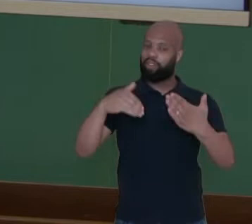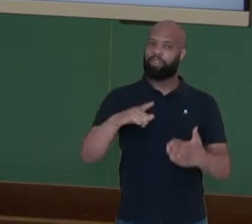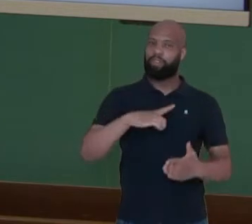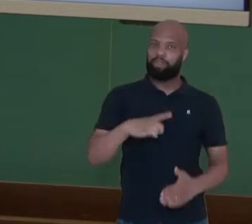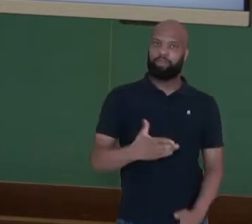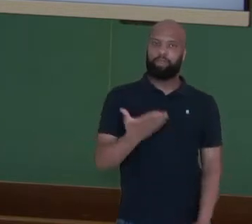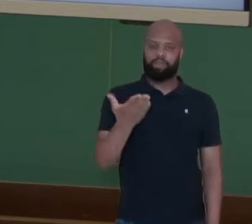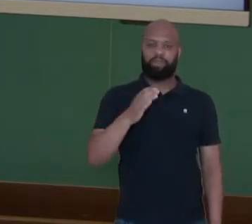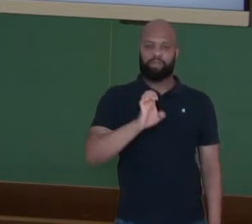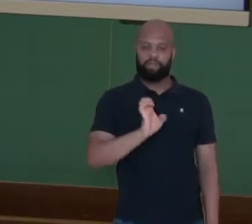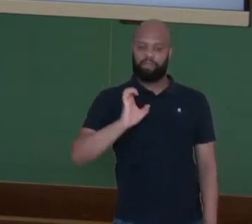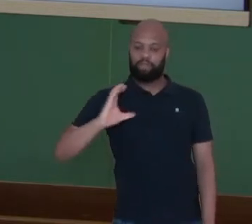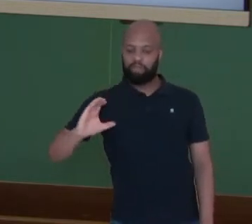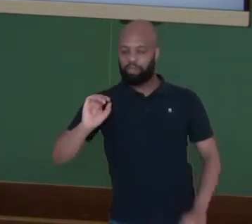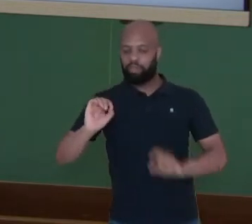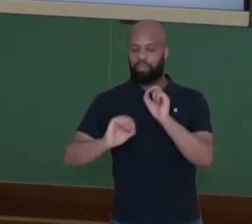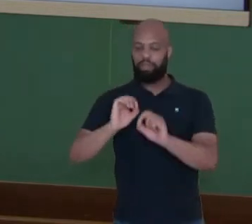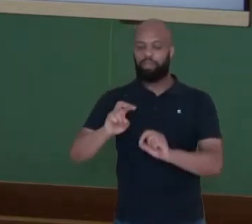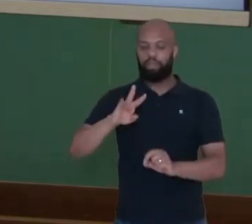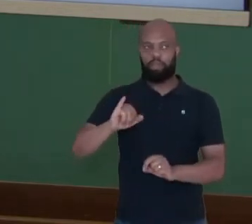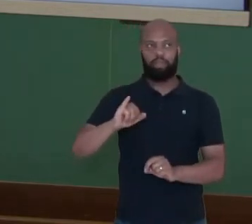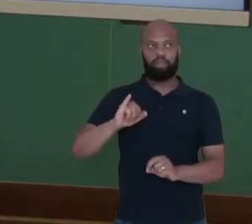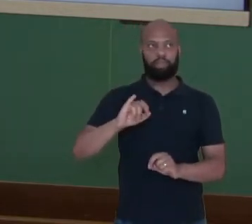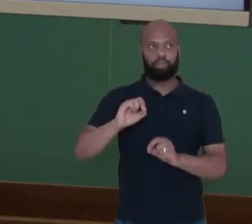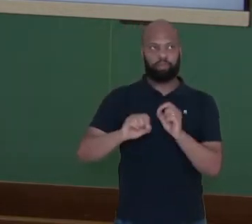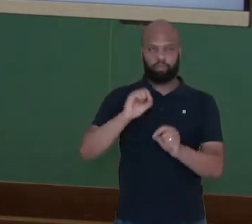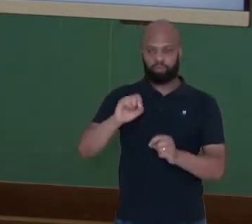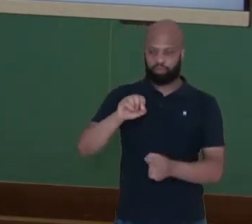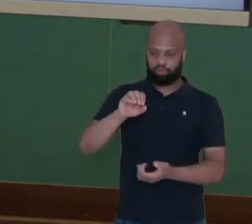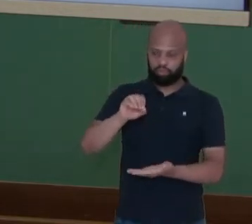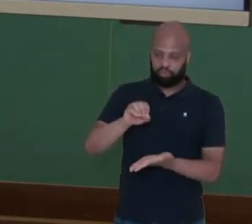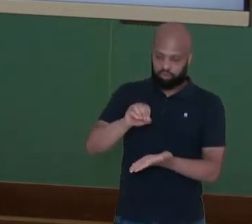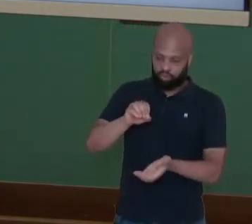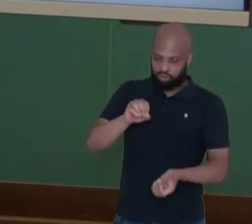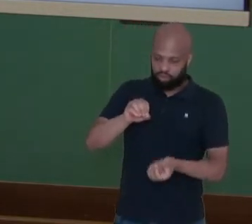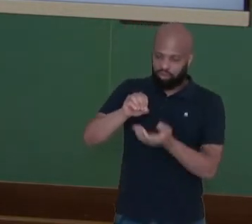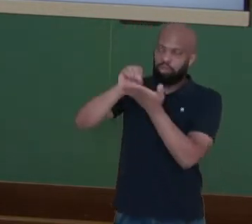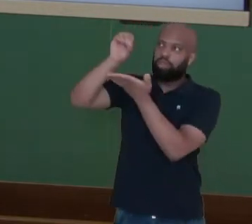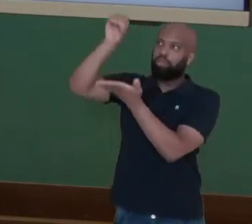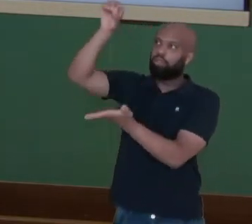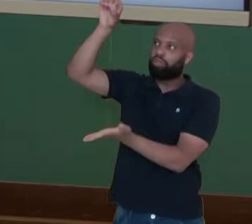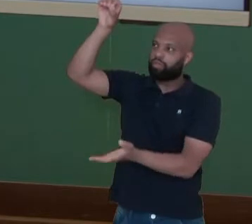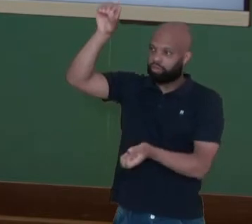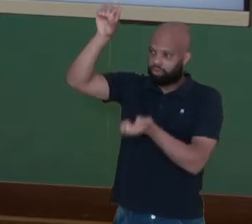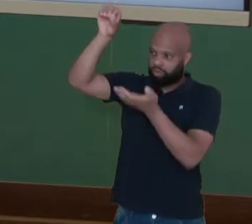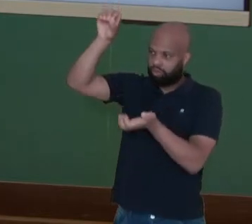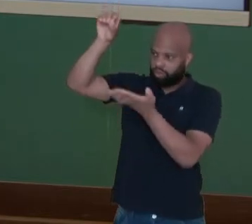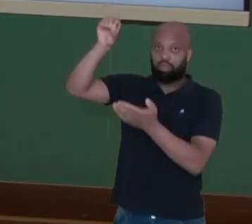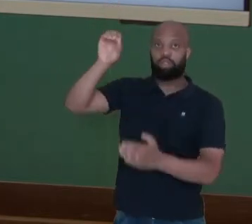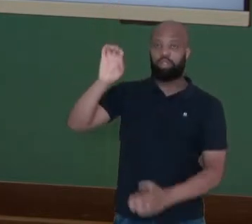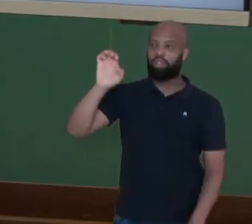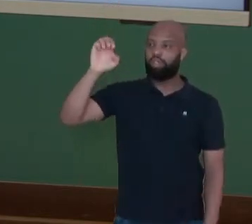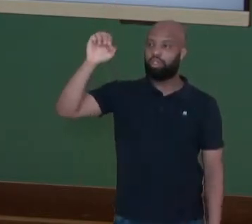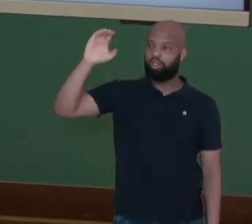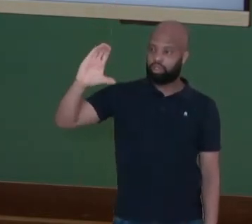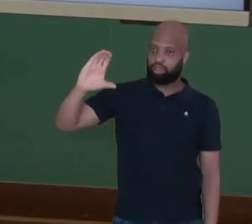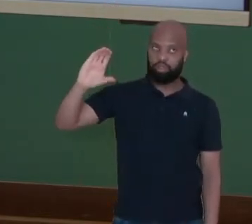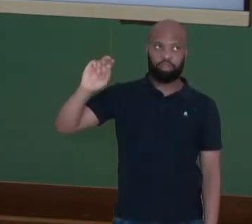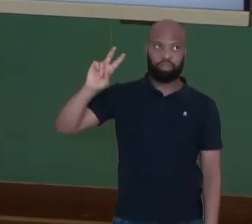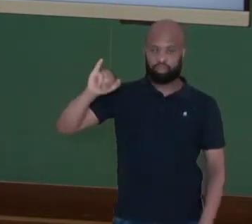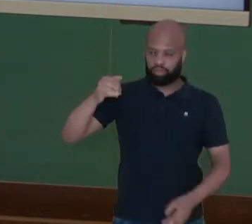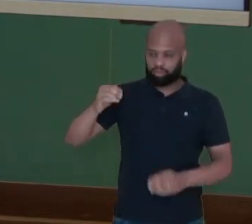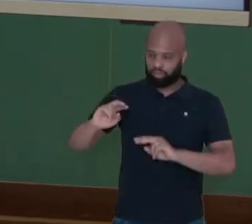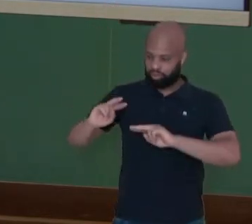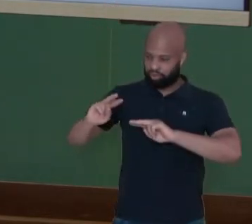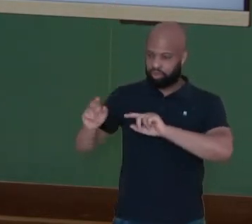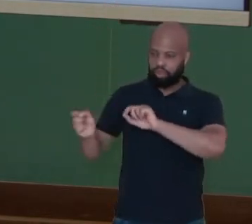cinética ela vai sendo transferida, certo? Vai sendo transferida para um outro lugar. Por isso que ela